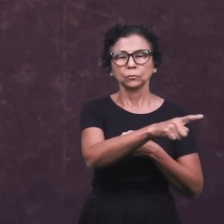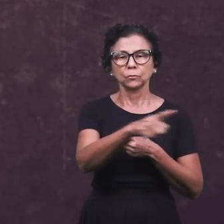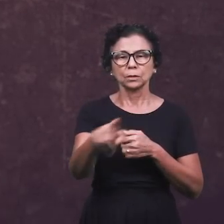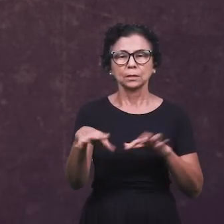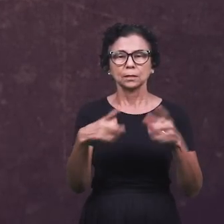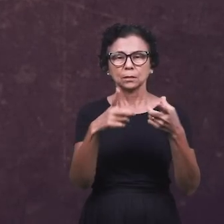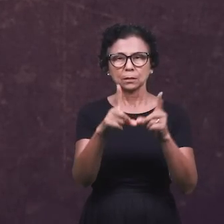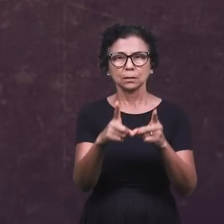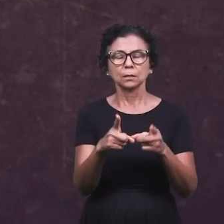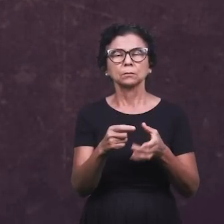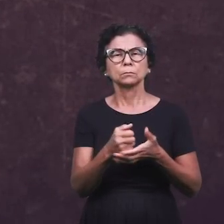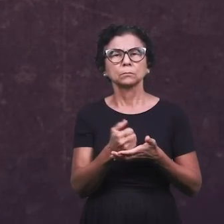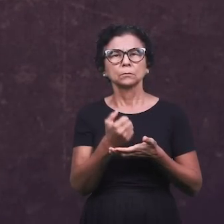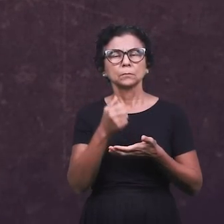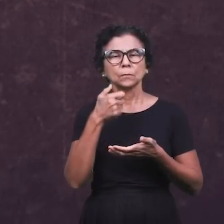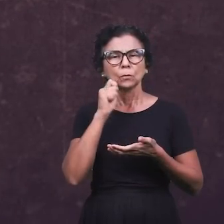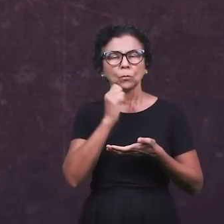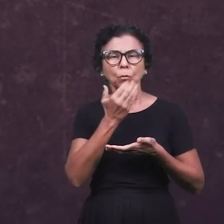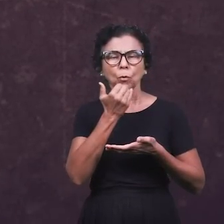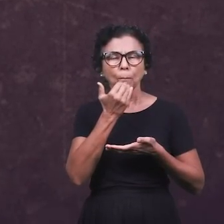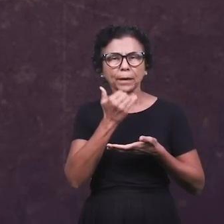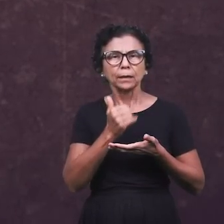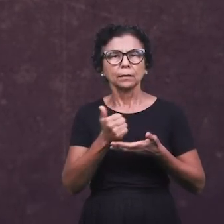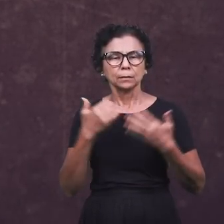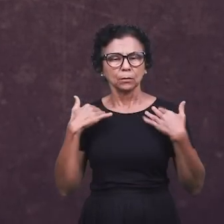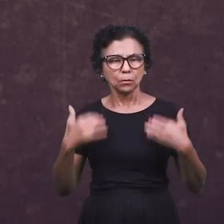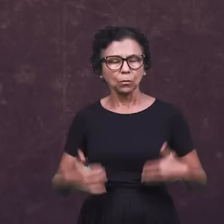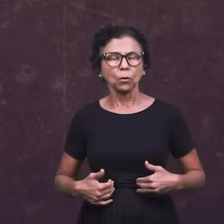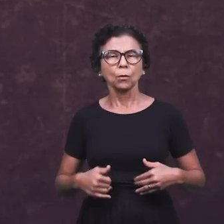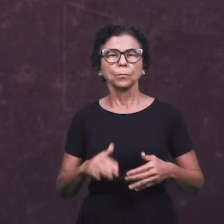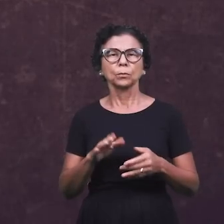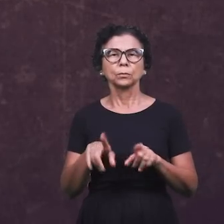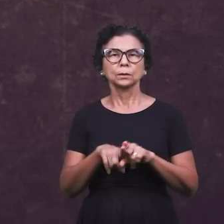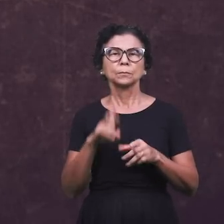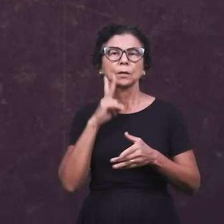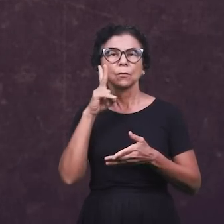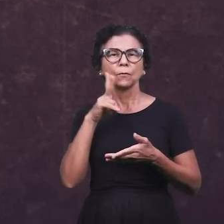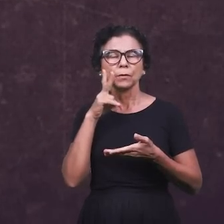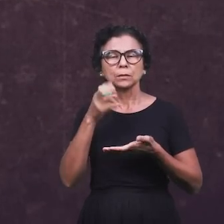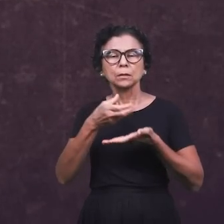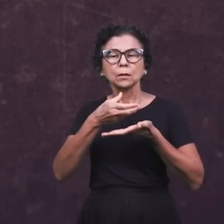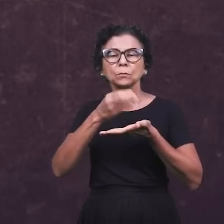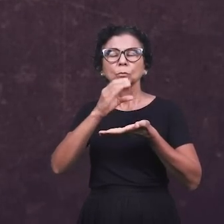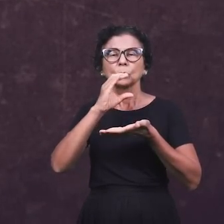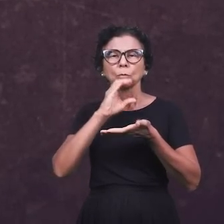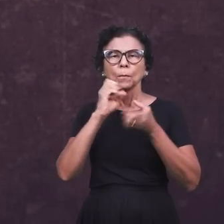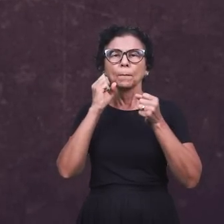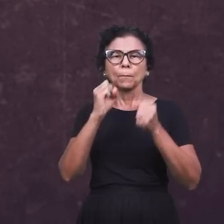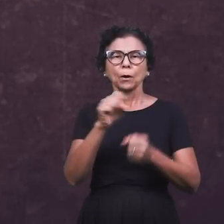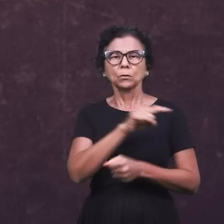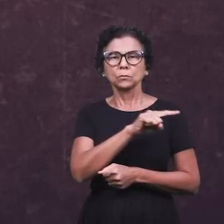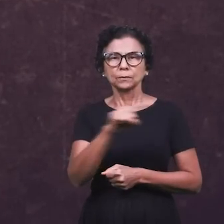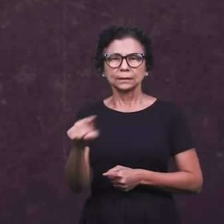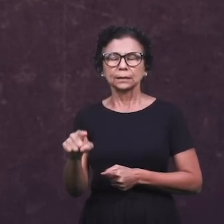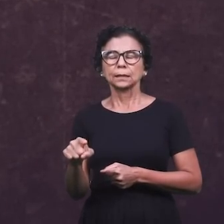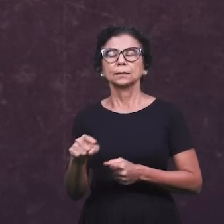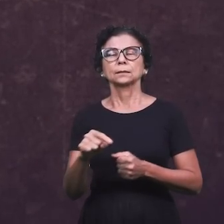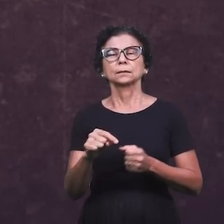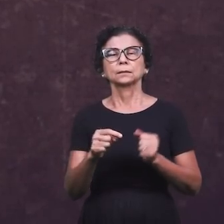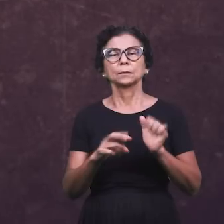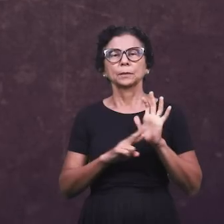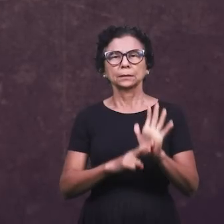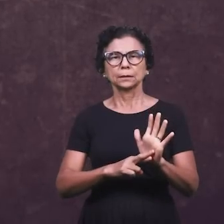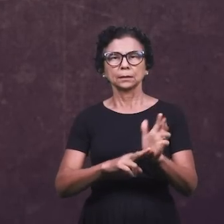isso é meu corpo. Tomando o cálice, dando graças, deu, dizendo, bebei dele todos, isso é meu sangue, o